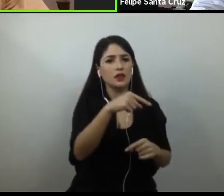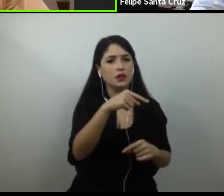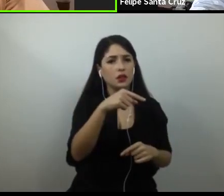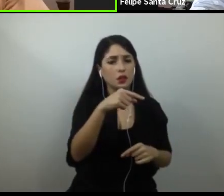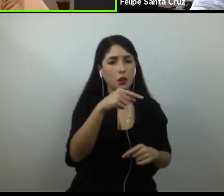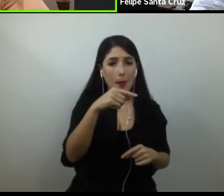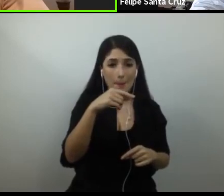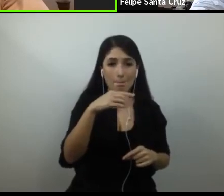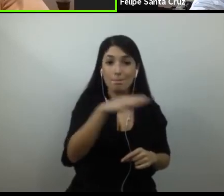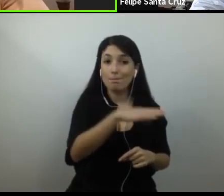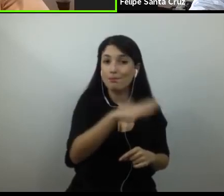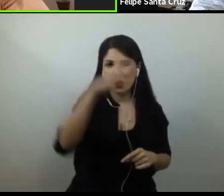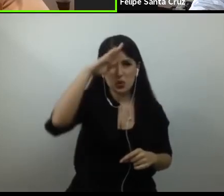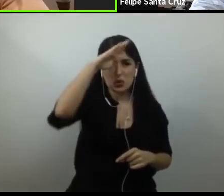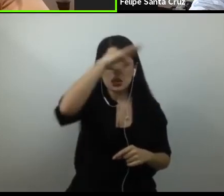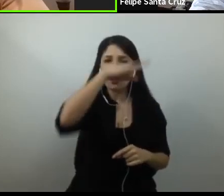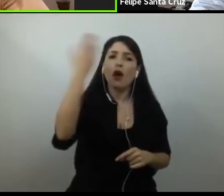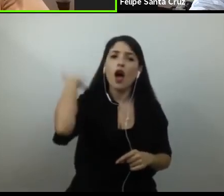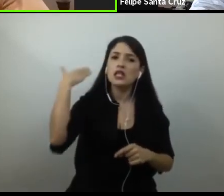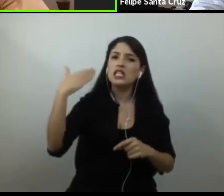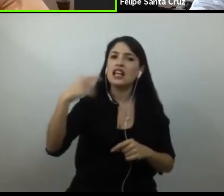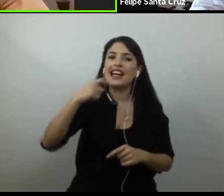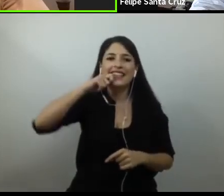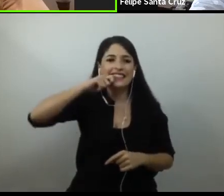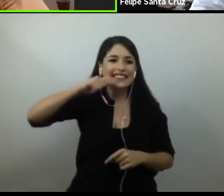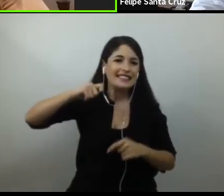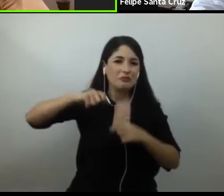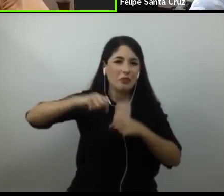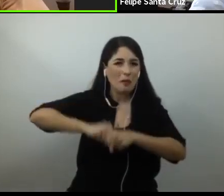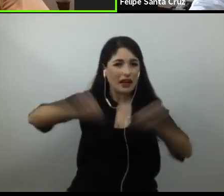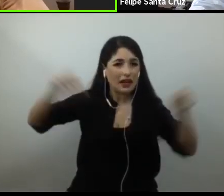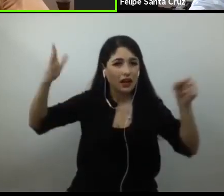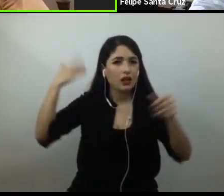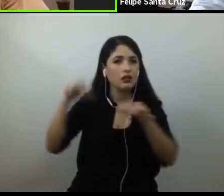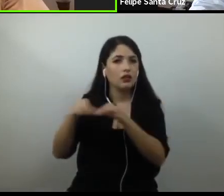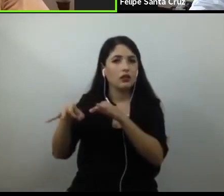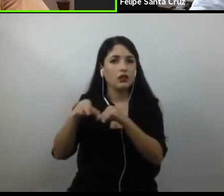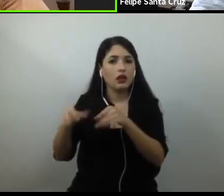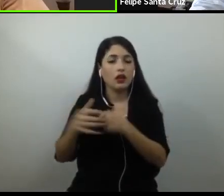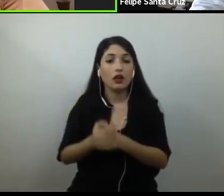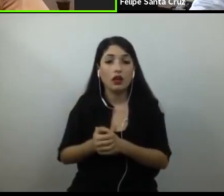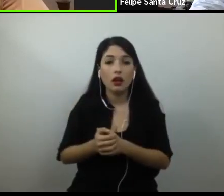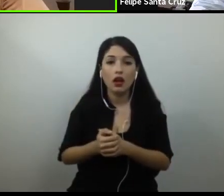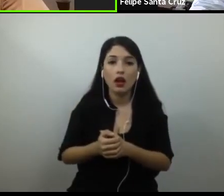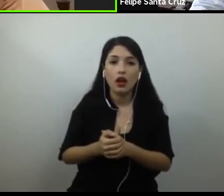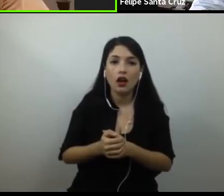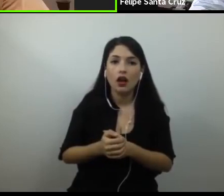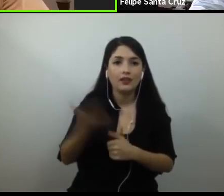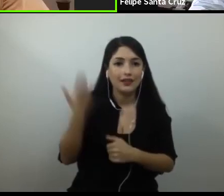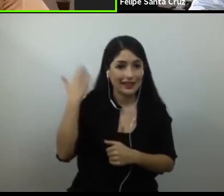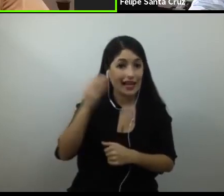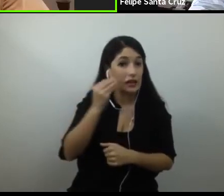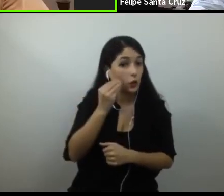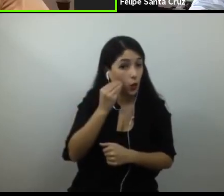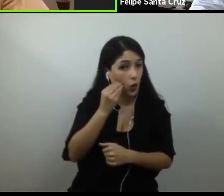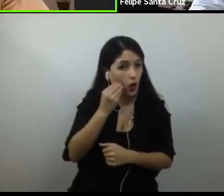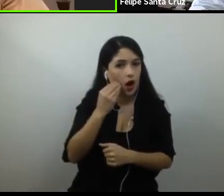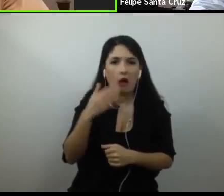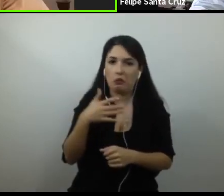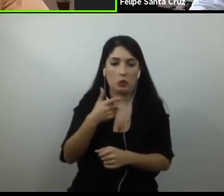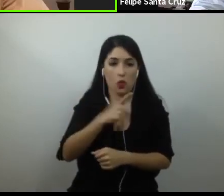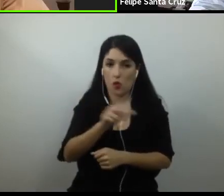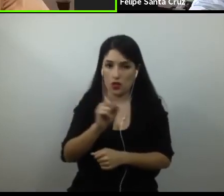como tenente, talvez consiga como presidente da República. Esse é o paradoxo que nós estamos vivendo. É